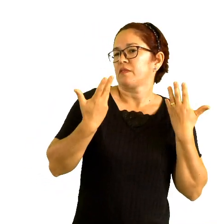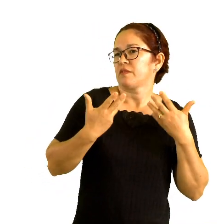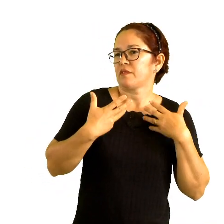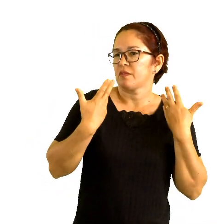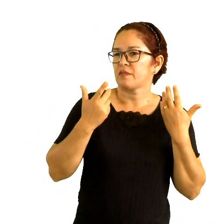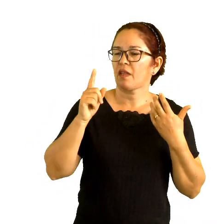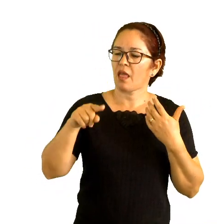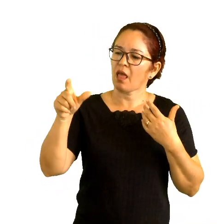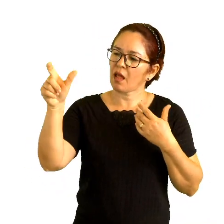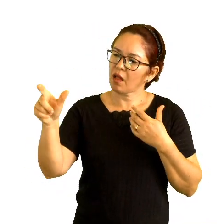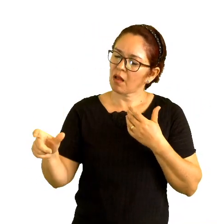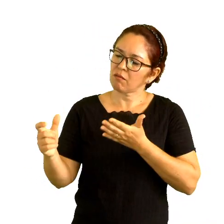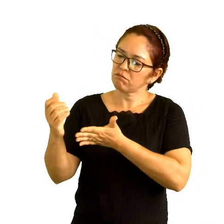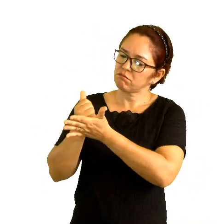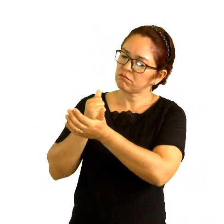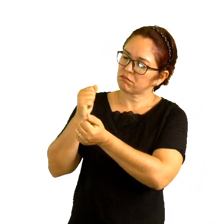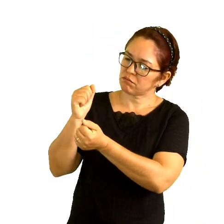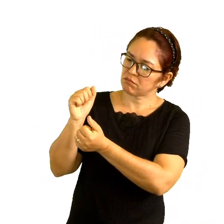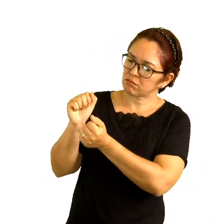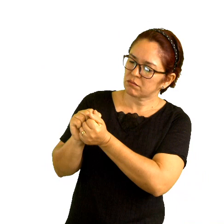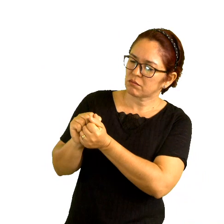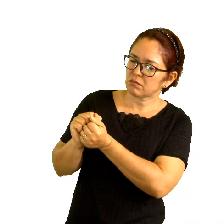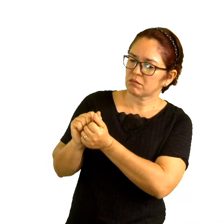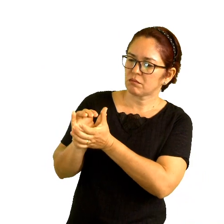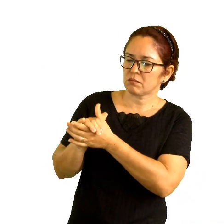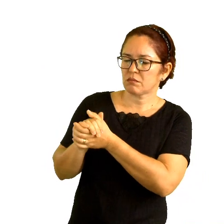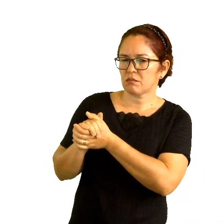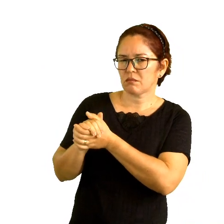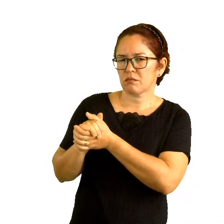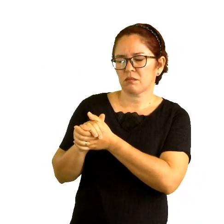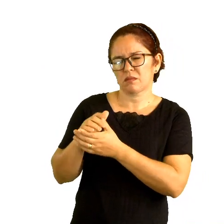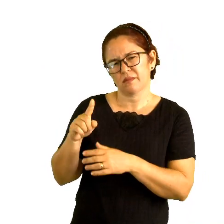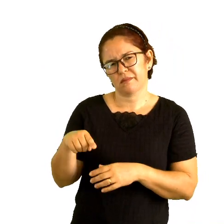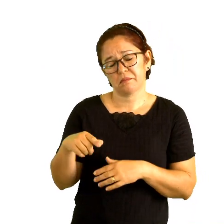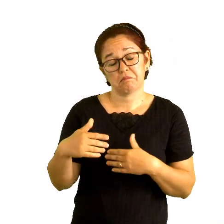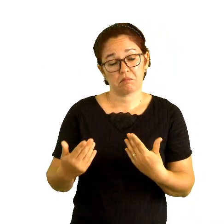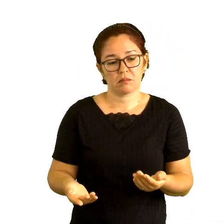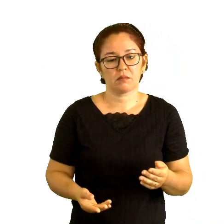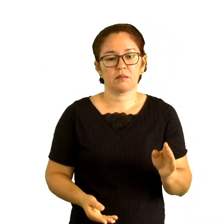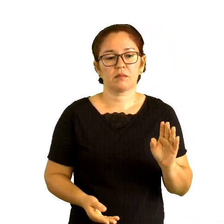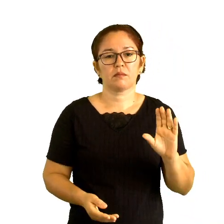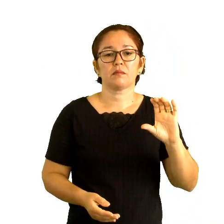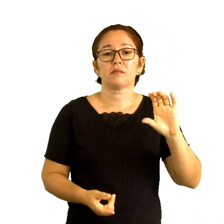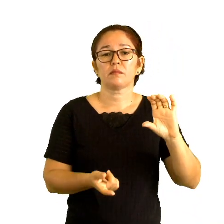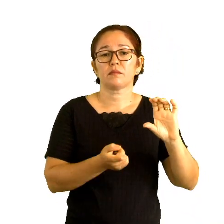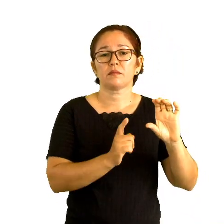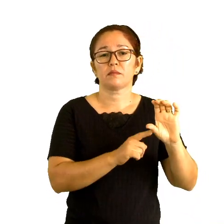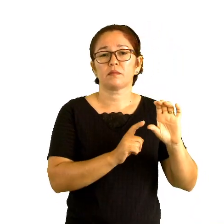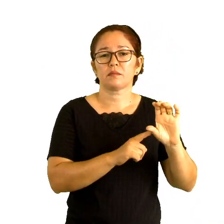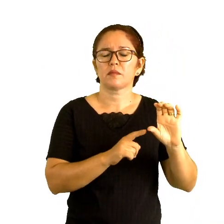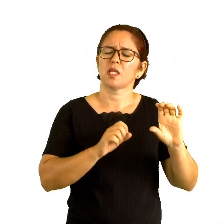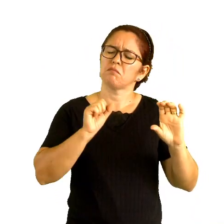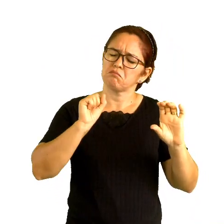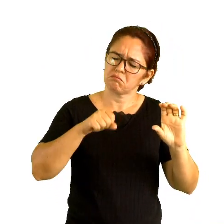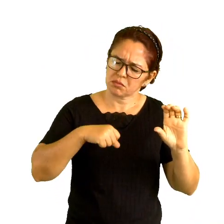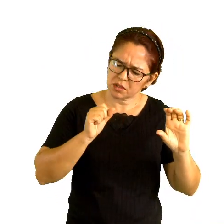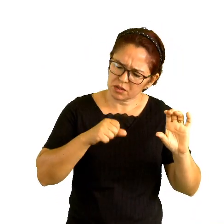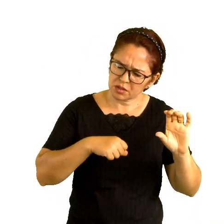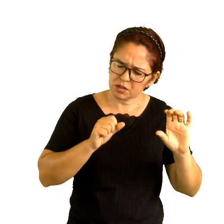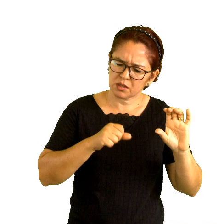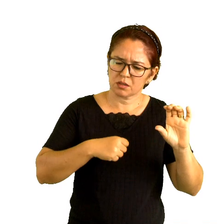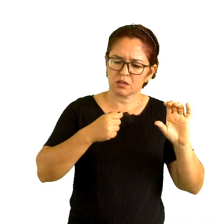figura masculina. Será que é essa? Vamos para a letra C. Sim, pois a princesa